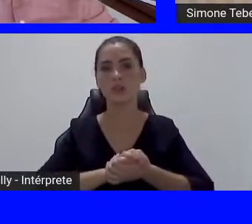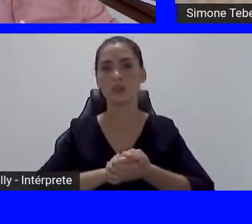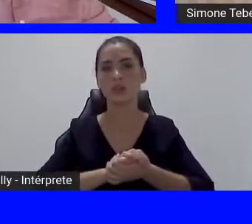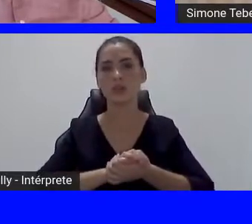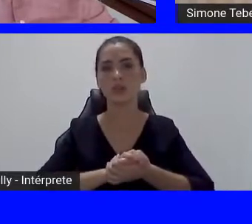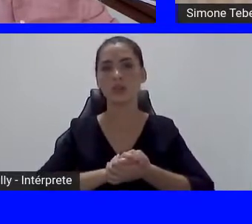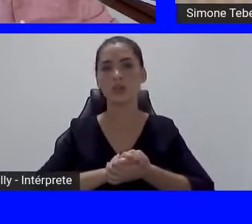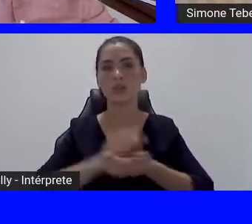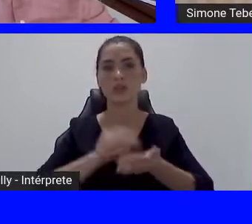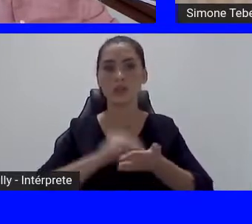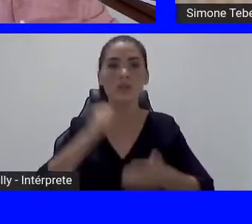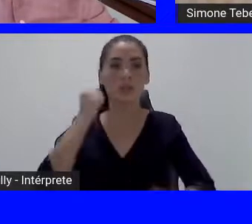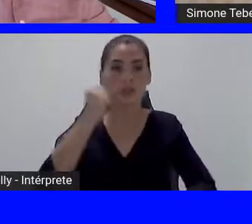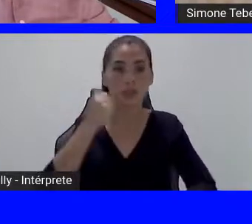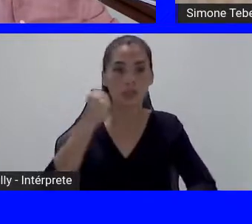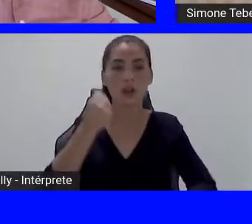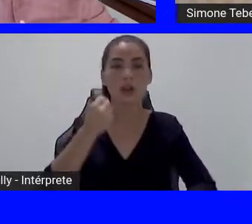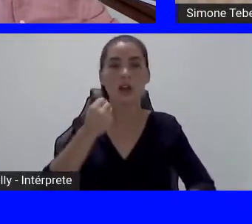MDB a favor do Brasil.